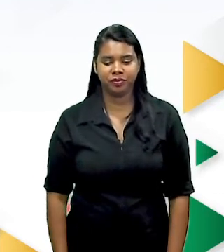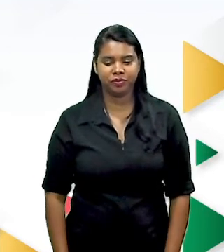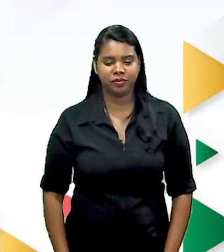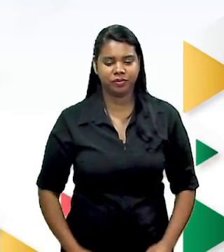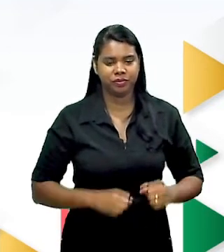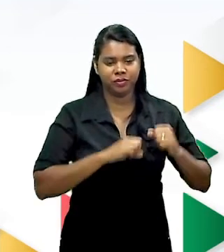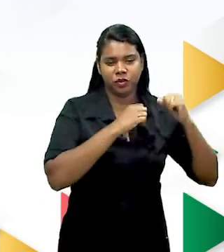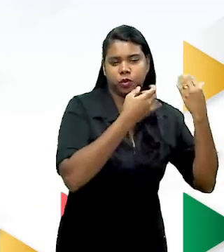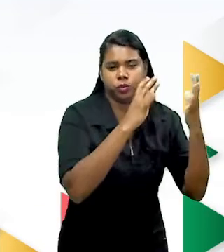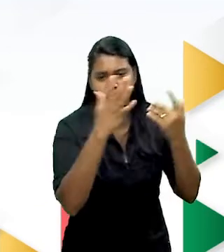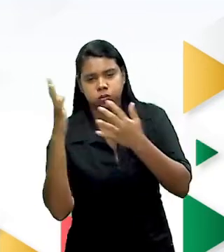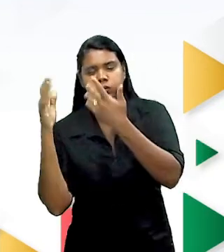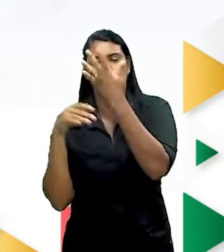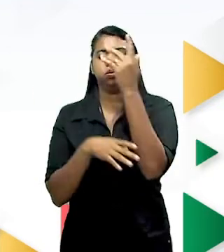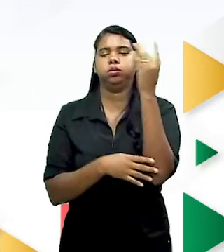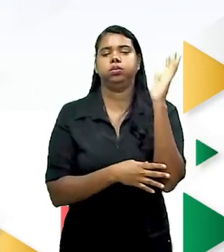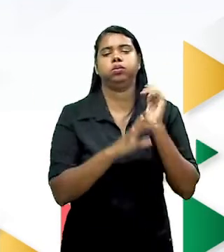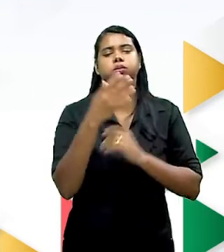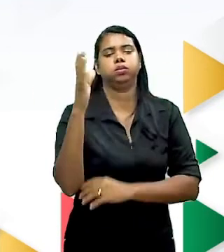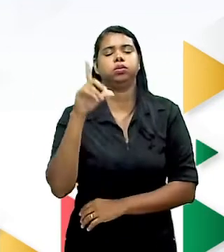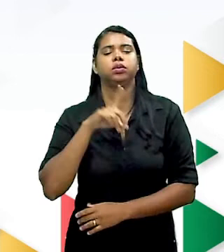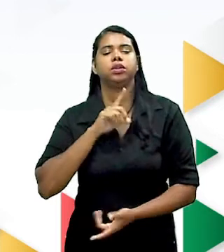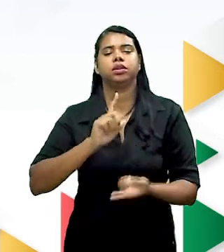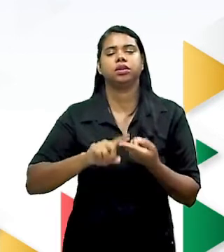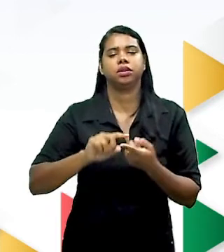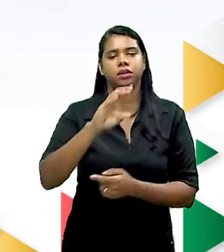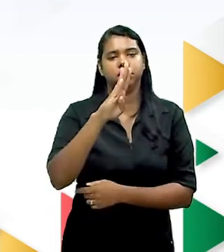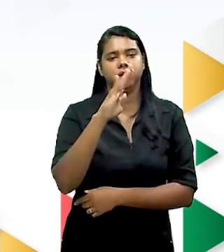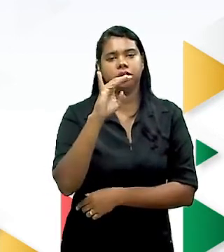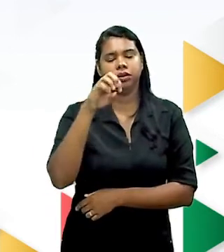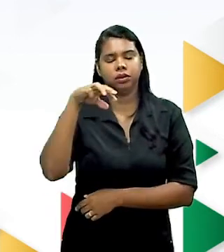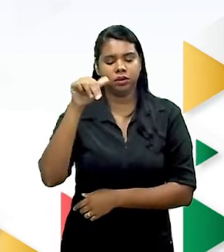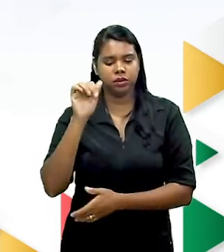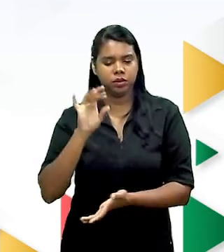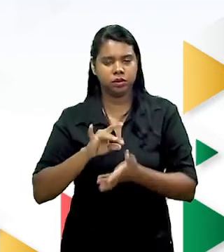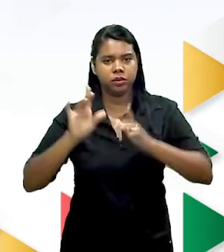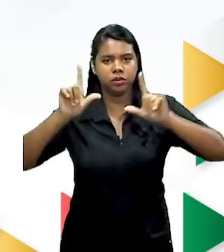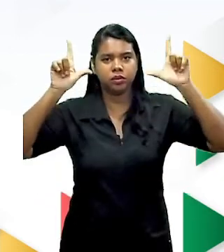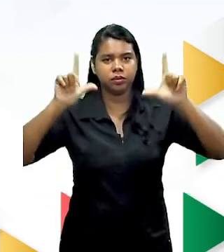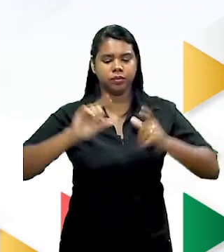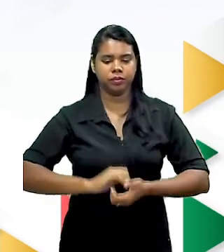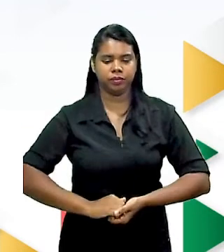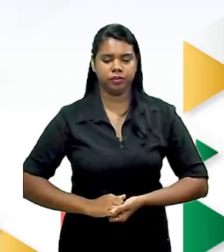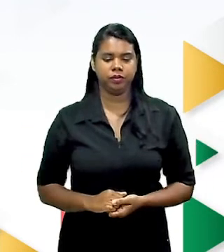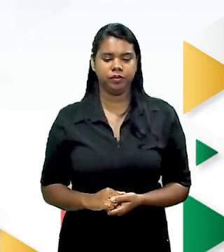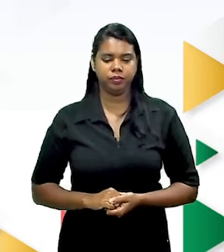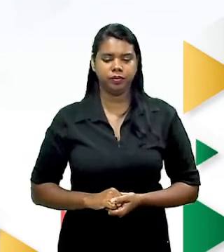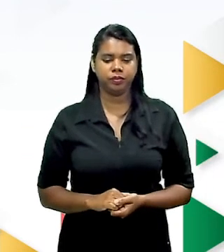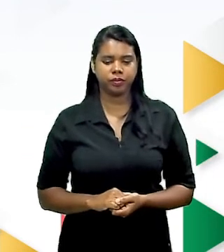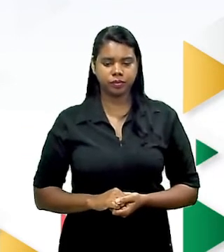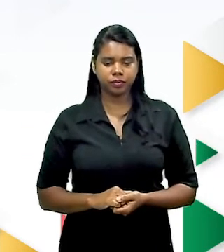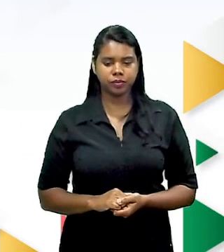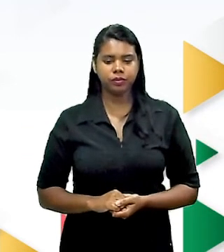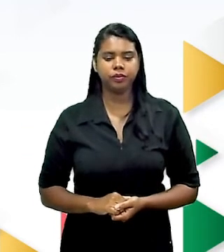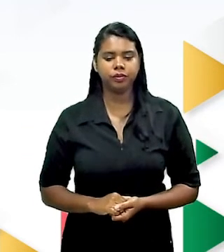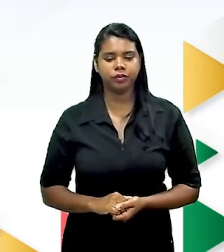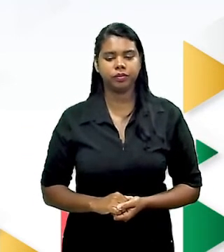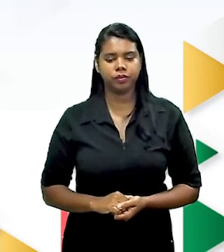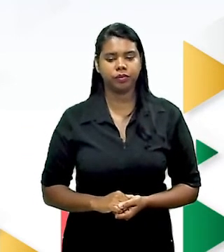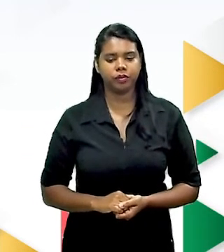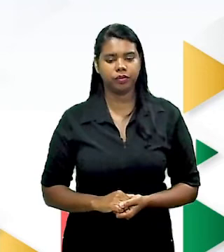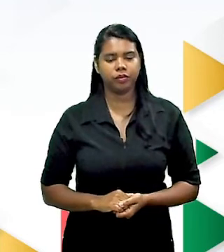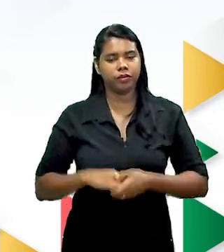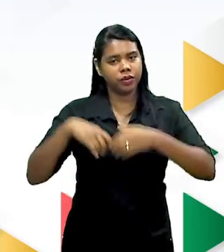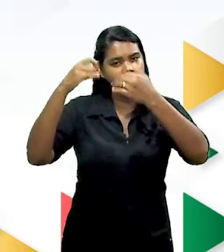você como uma representação também de bioma, pode acompanhar em tela. E gostaria de comentar um